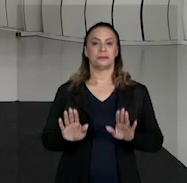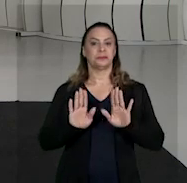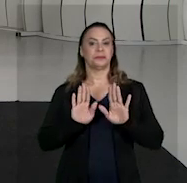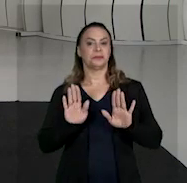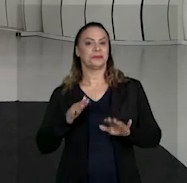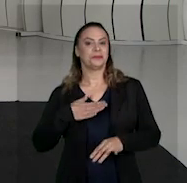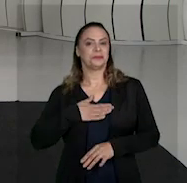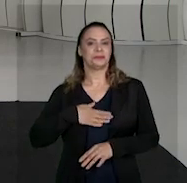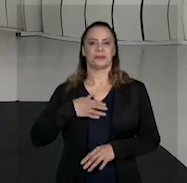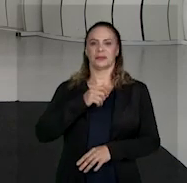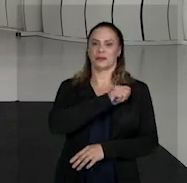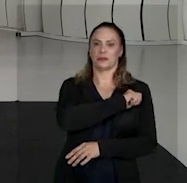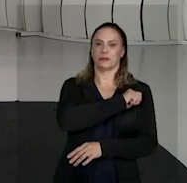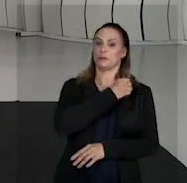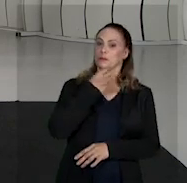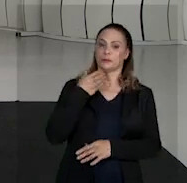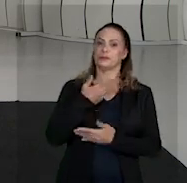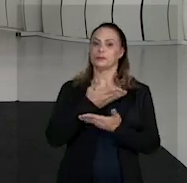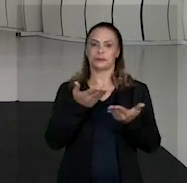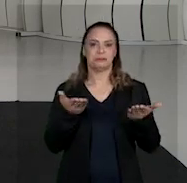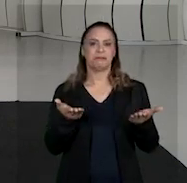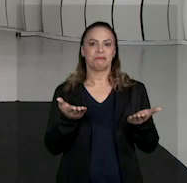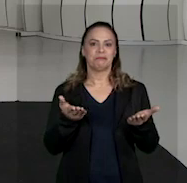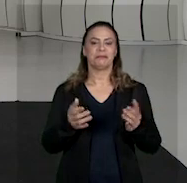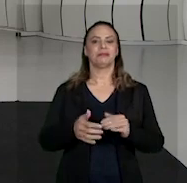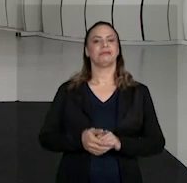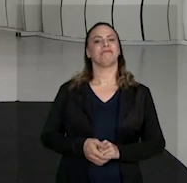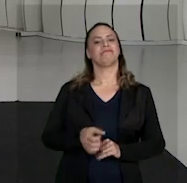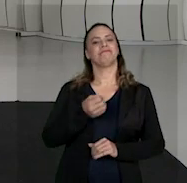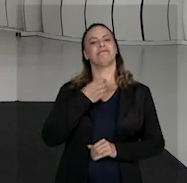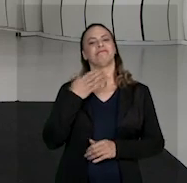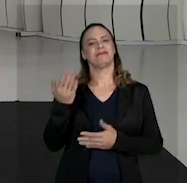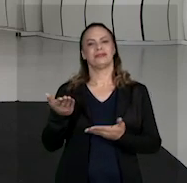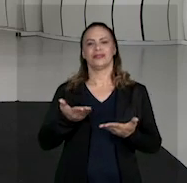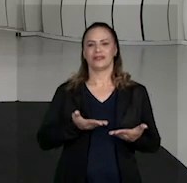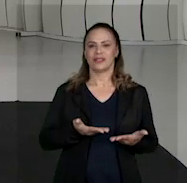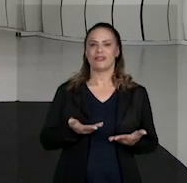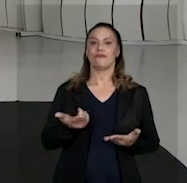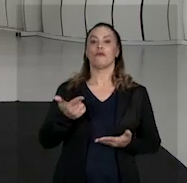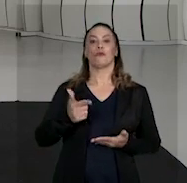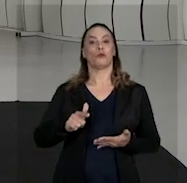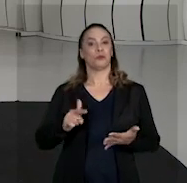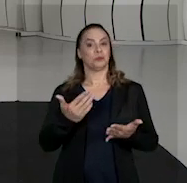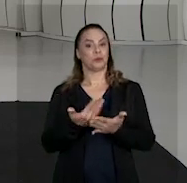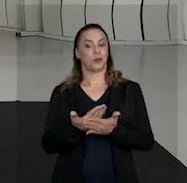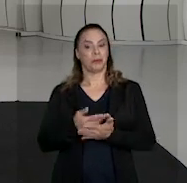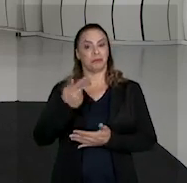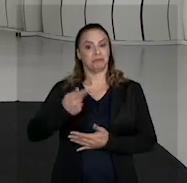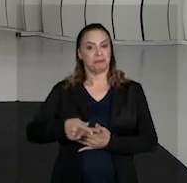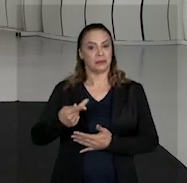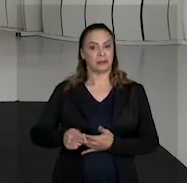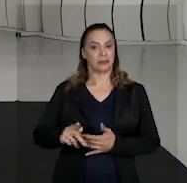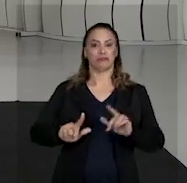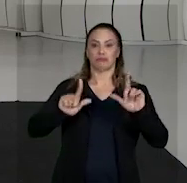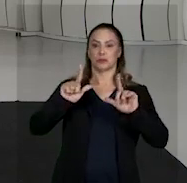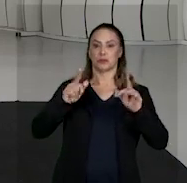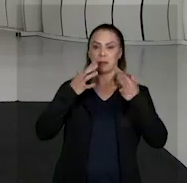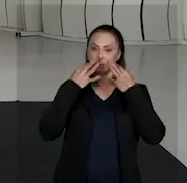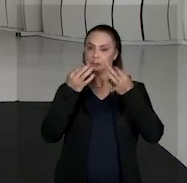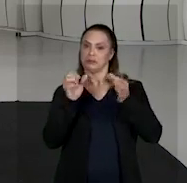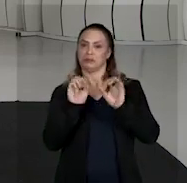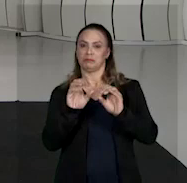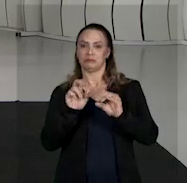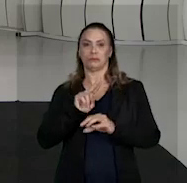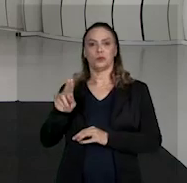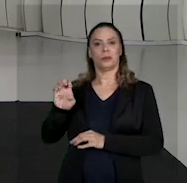Olá, querido estudante, tudo bem com vocês? Seja muito bem-vindo a mais uma aula aqui no Se Liga na Educação. O meu nome é